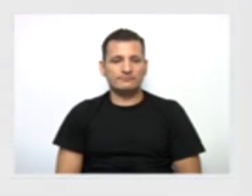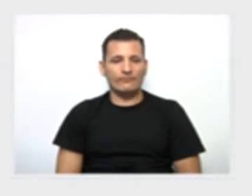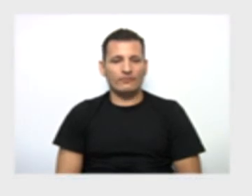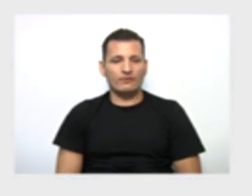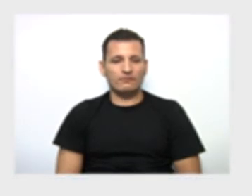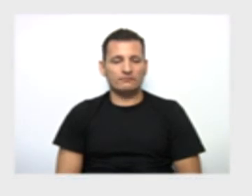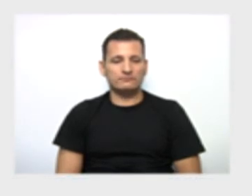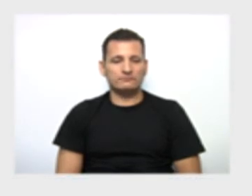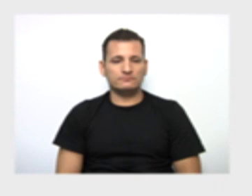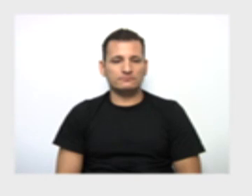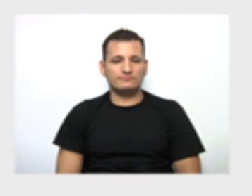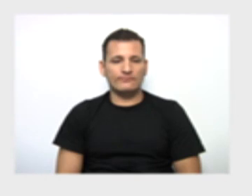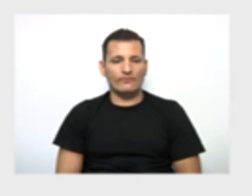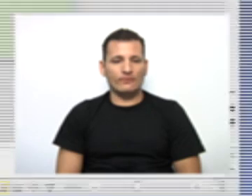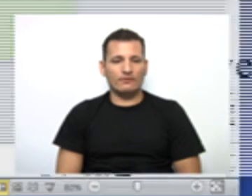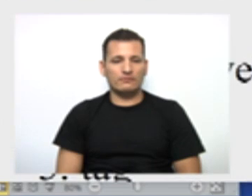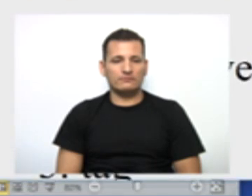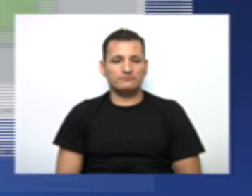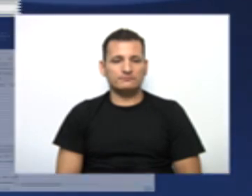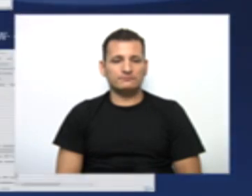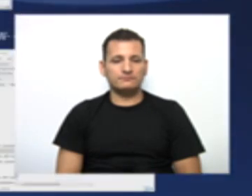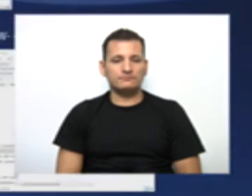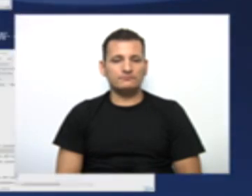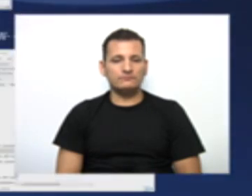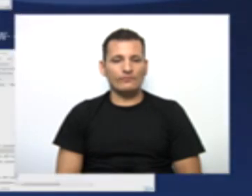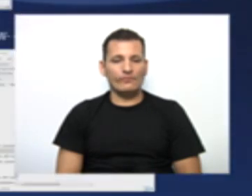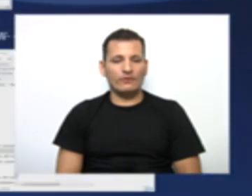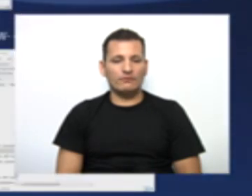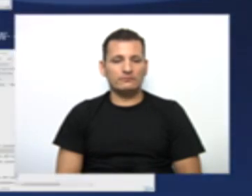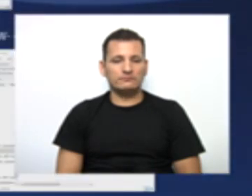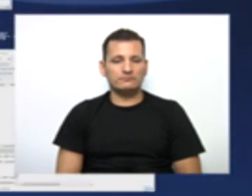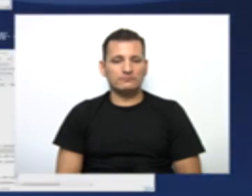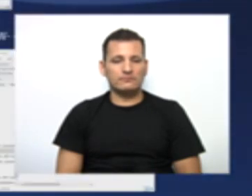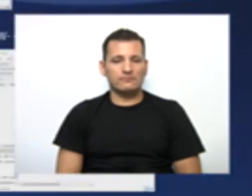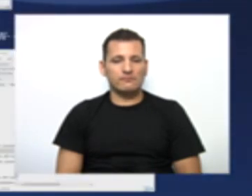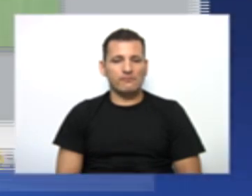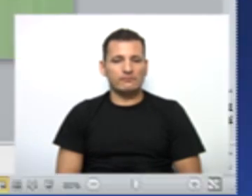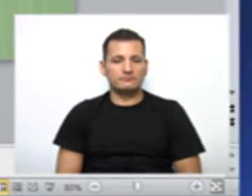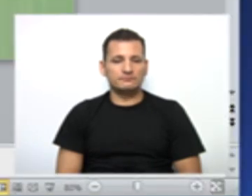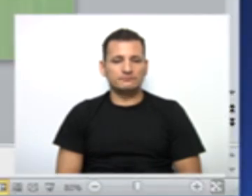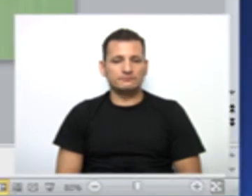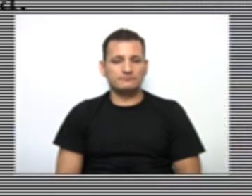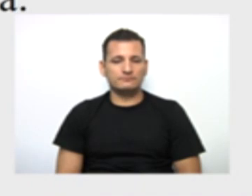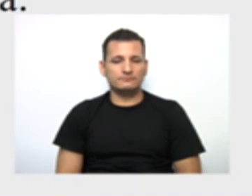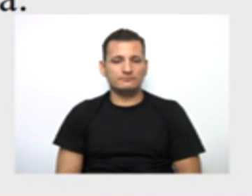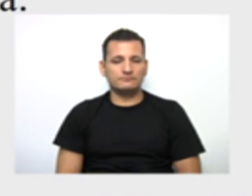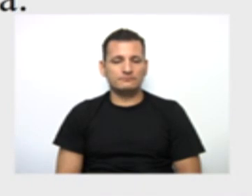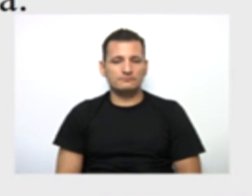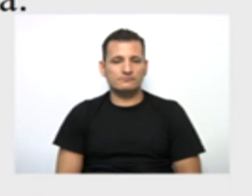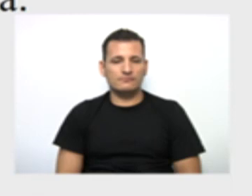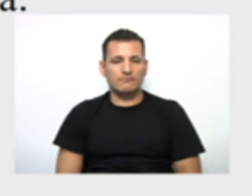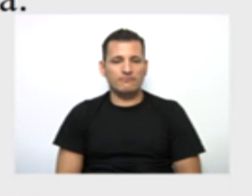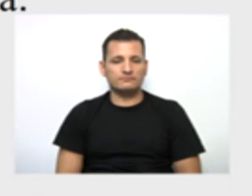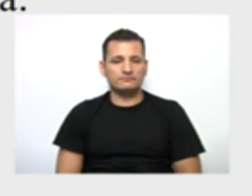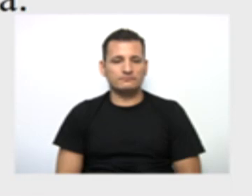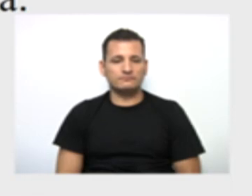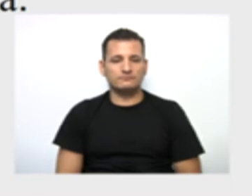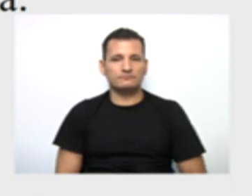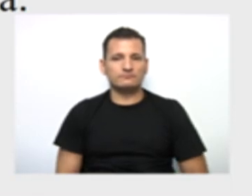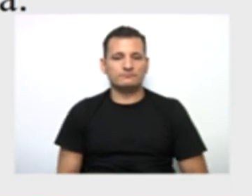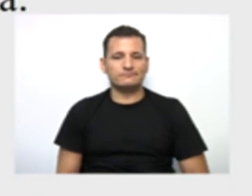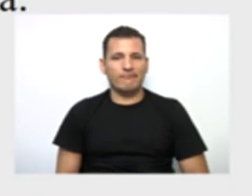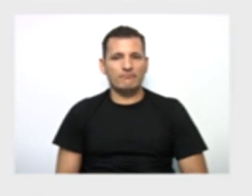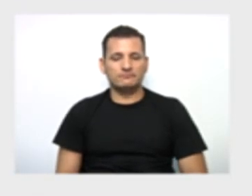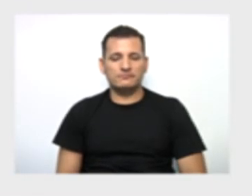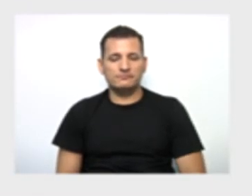para ele poder abrir novamente. Então foi assim que nós visualizamos a outra vez, certo? Então vai